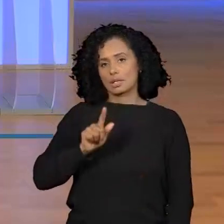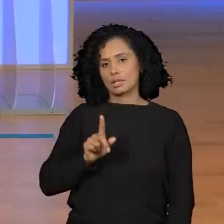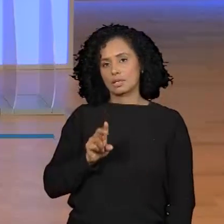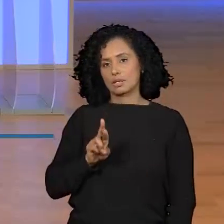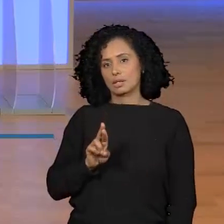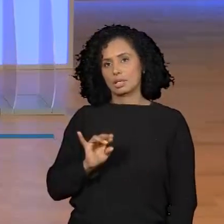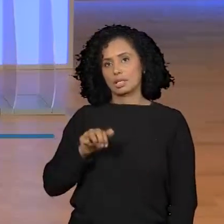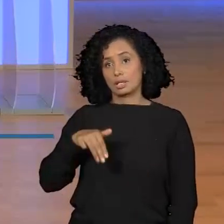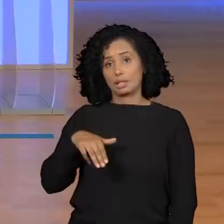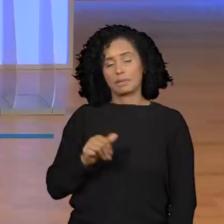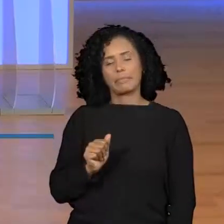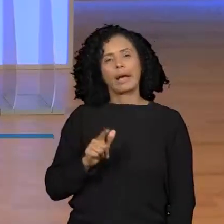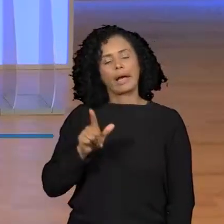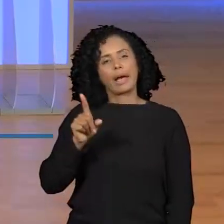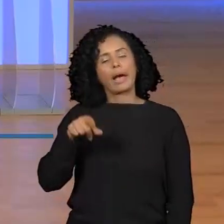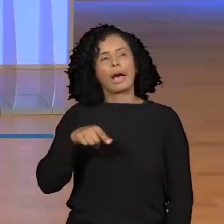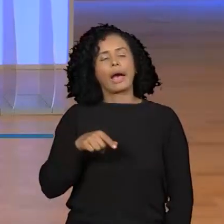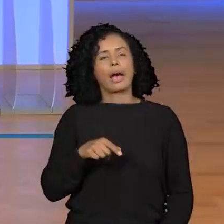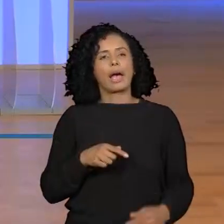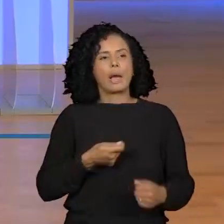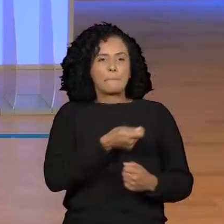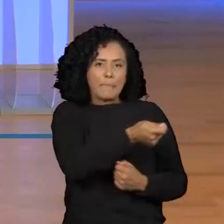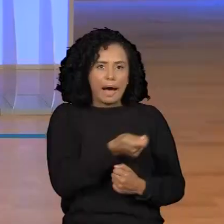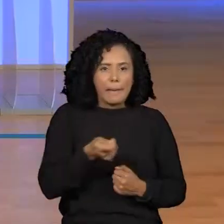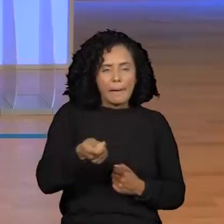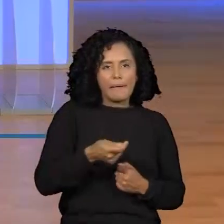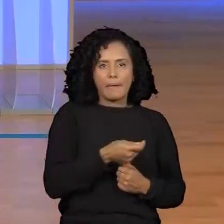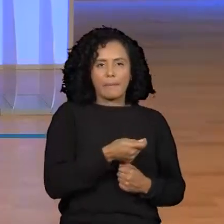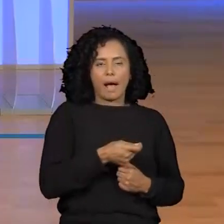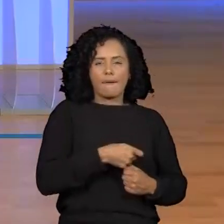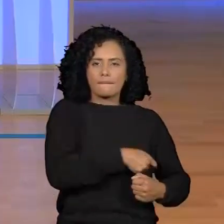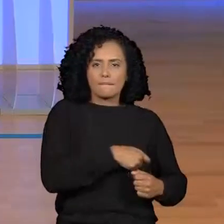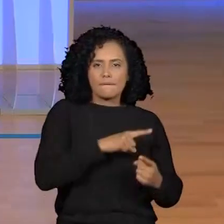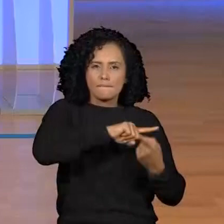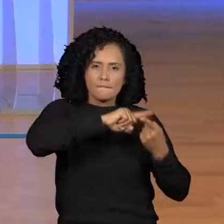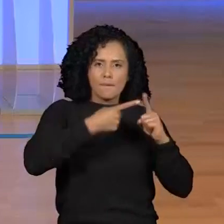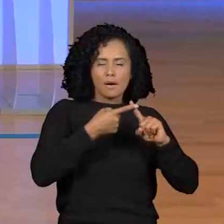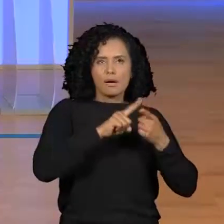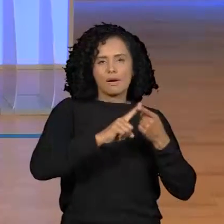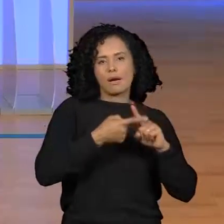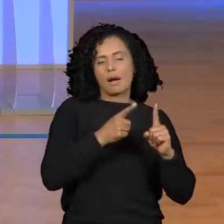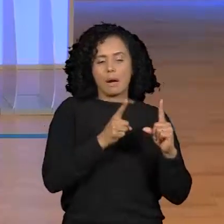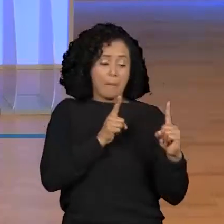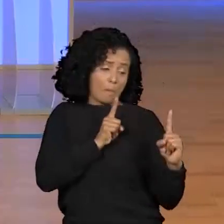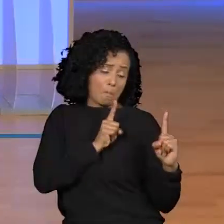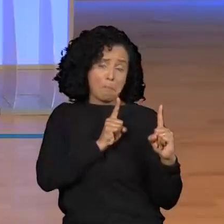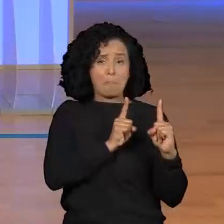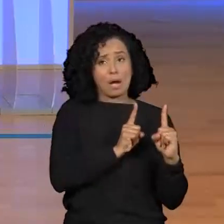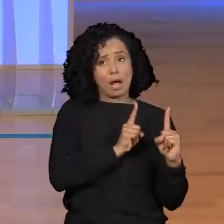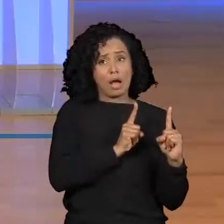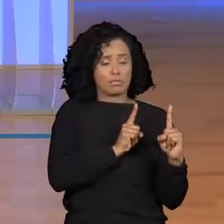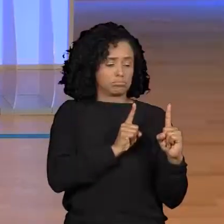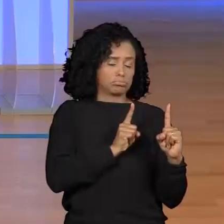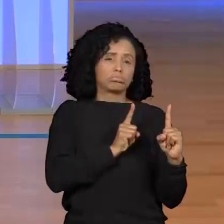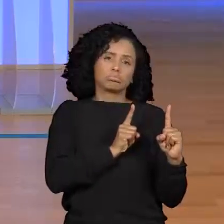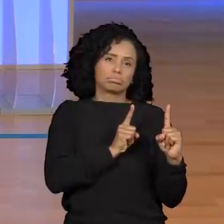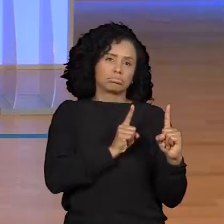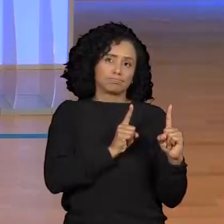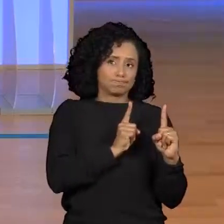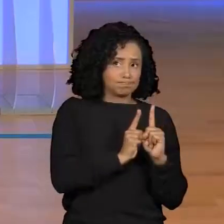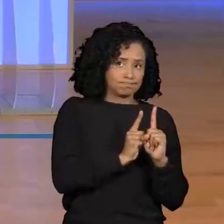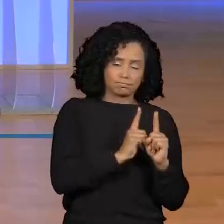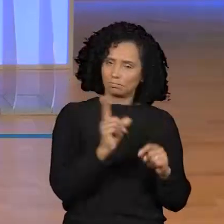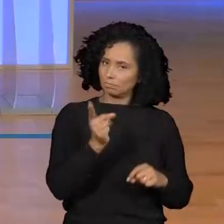onde você tem que encostar no adversário. Sim, mas não sou eu que encosto, então eu não preciso estar tão próximo. Quem encosta é, por exemplo, o florete.